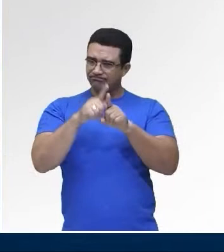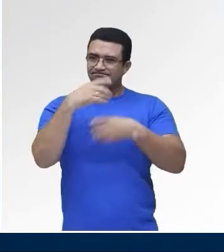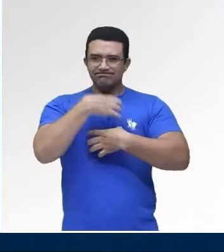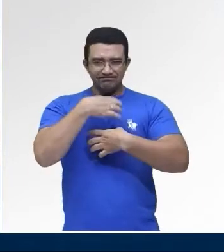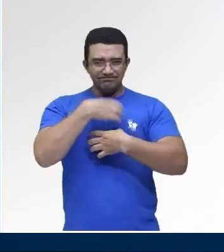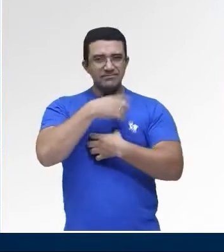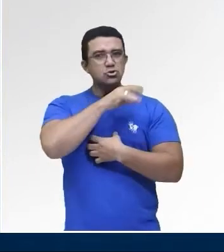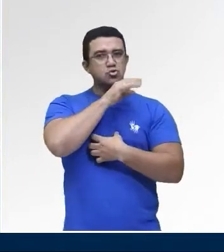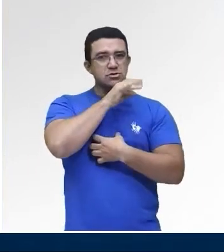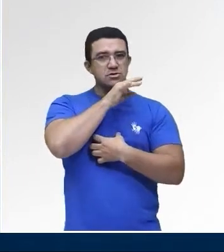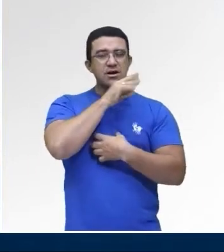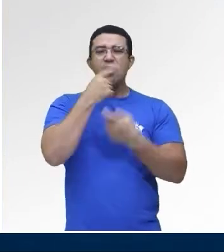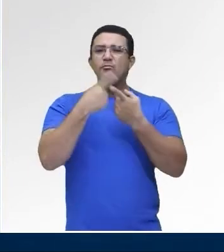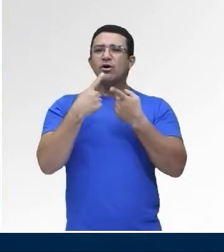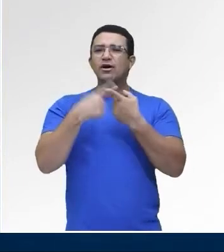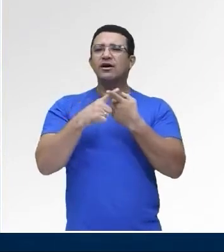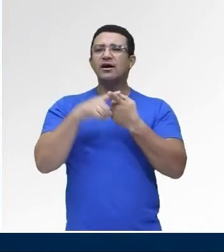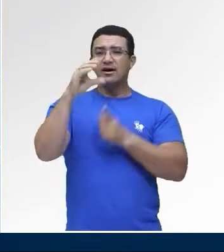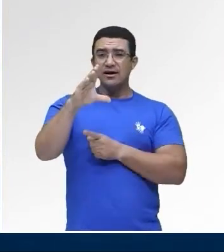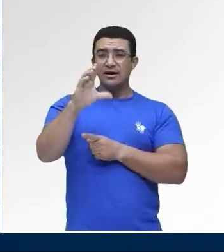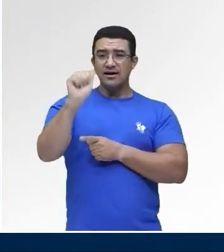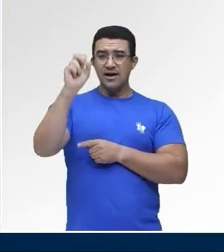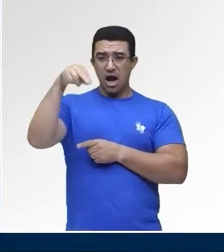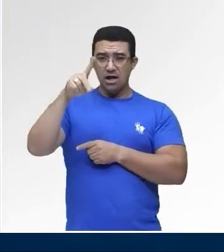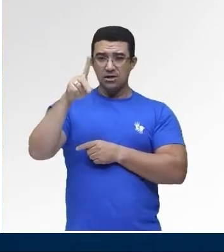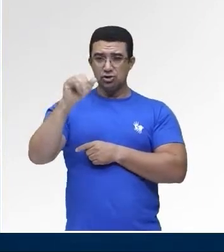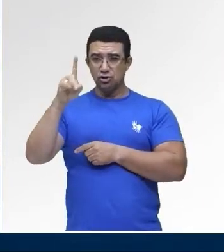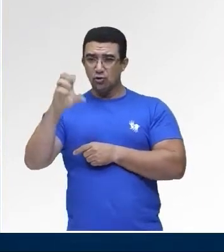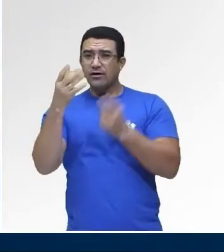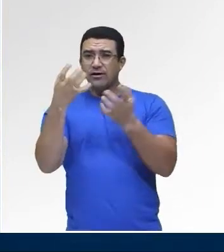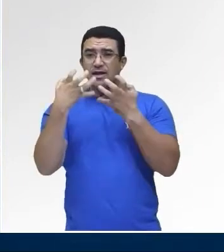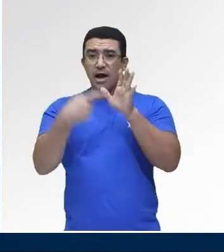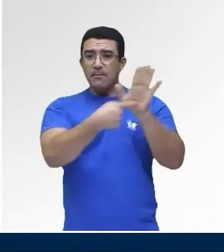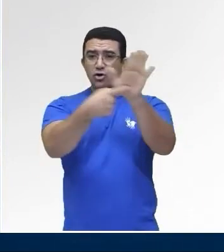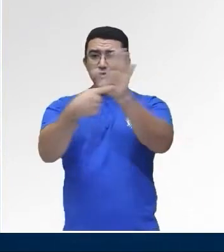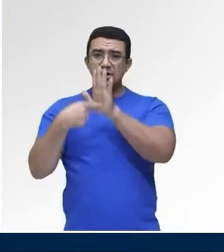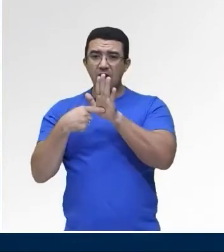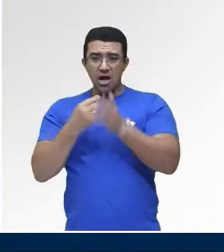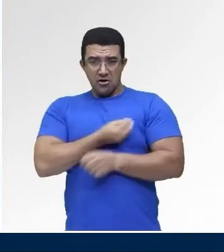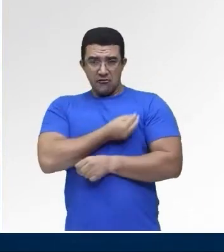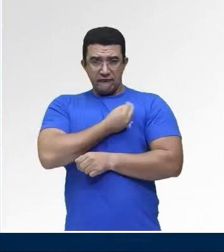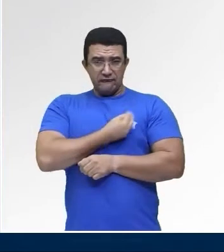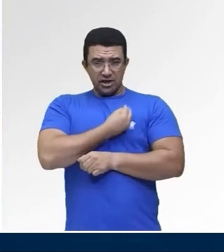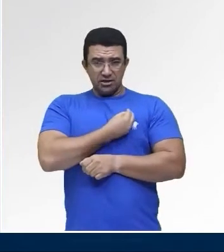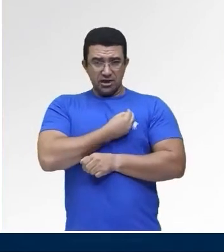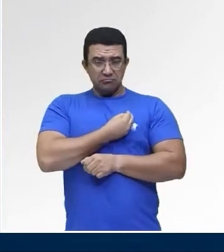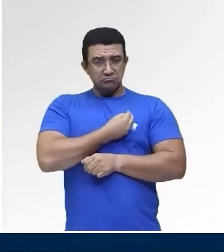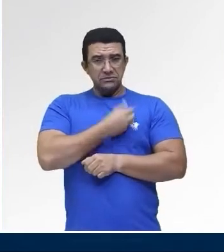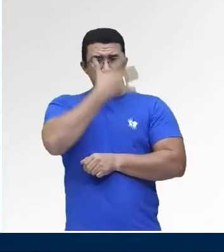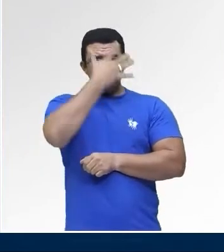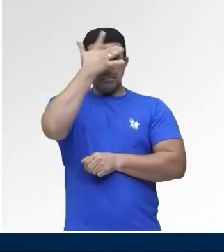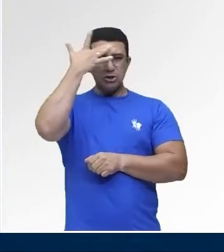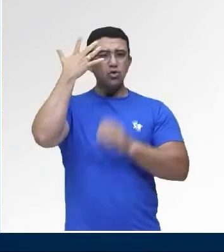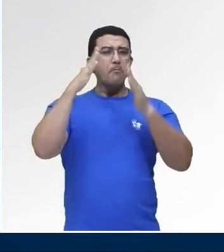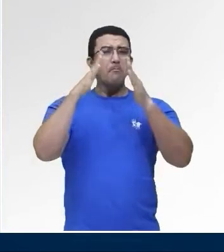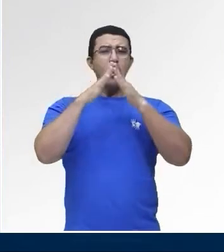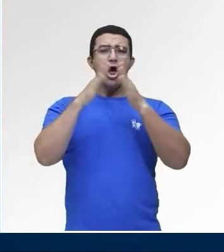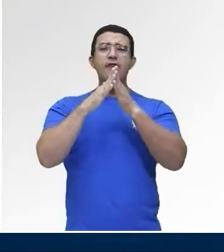realidade do Nordeste, então ele utilizou essa obra, ele desenhou, né, com pincel e tinta,